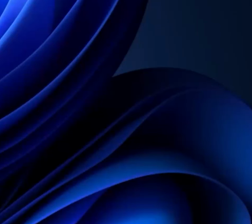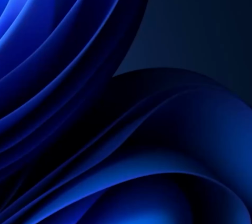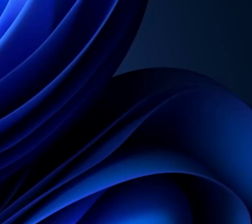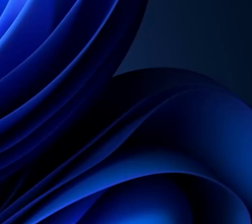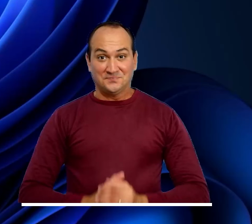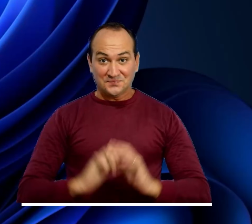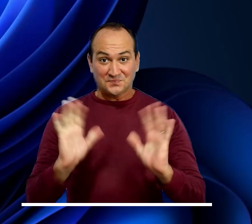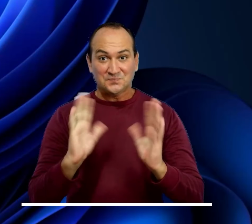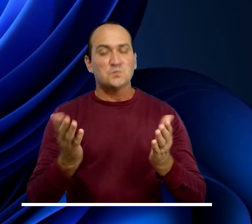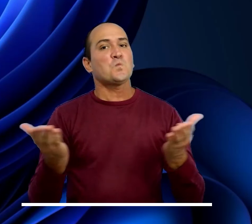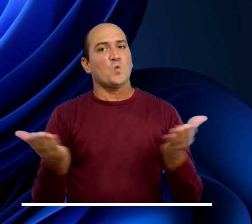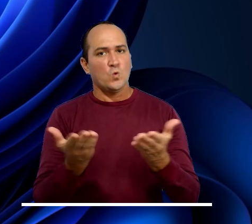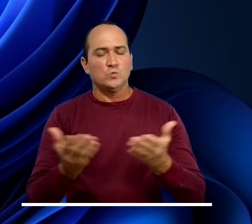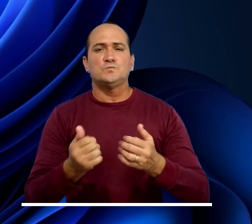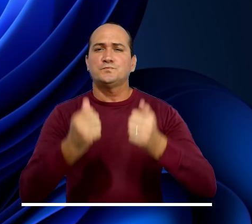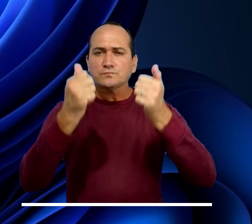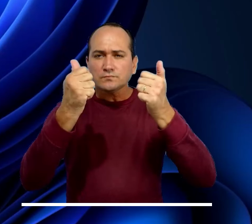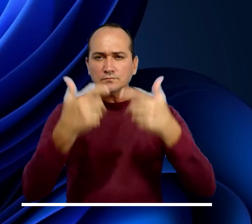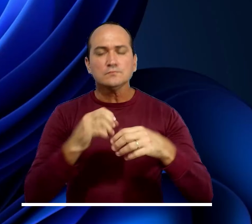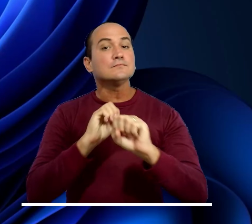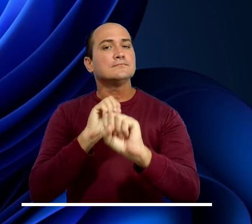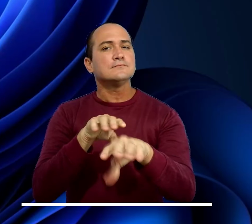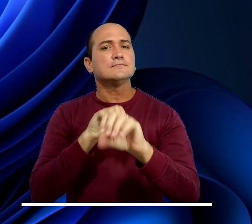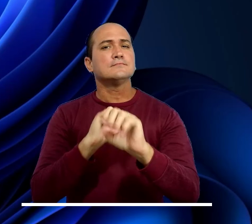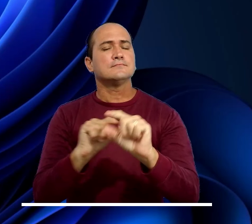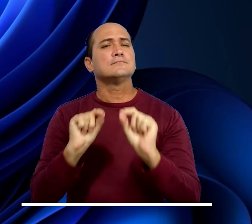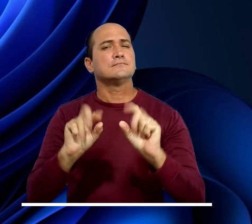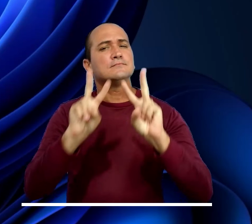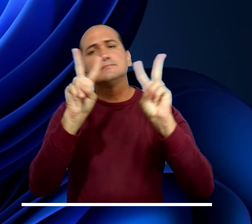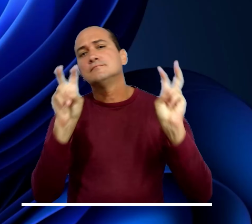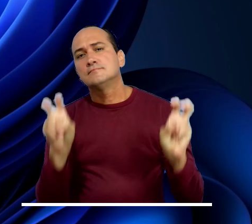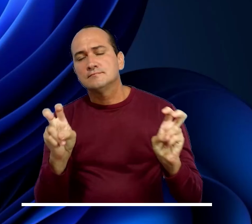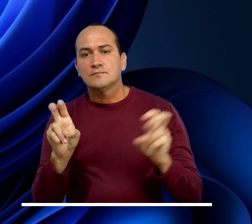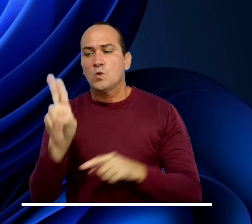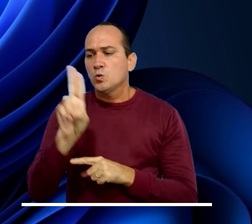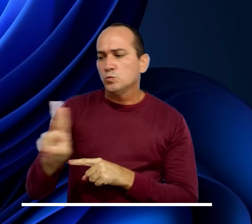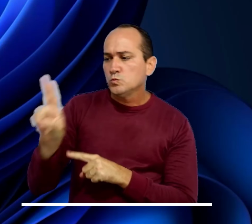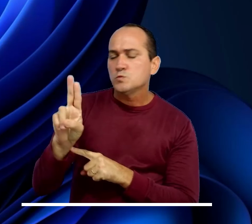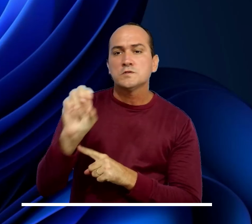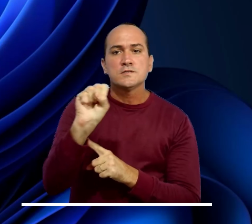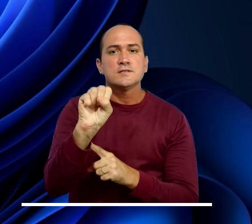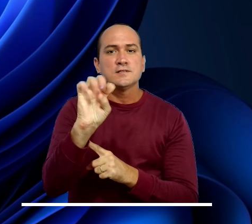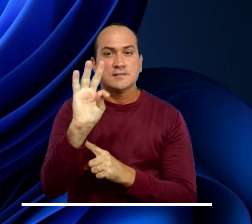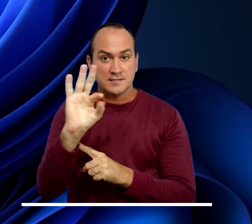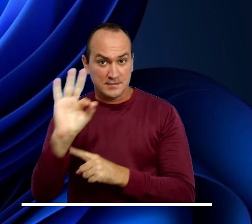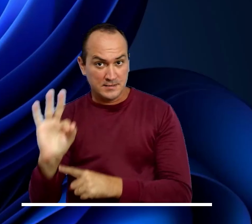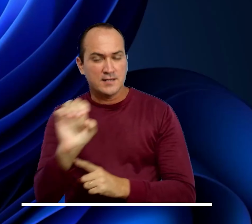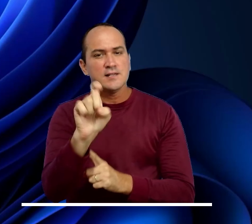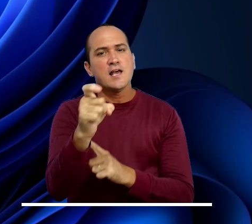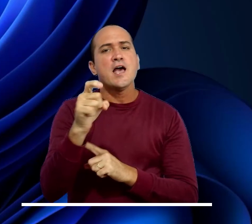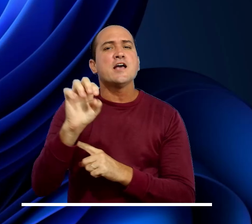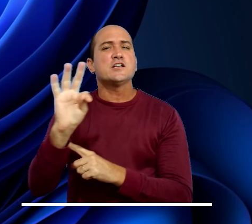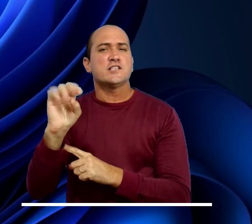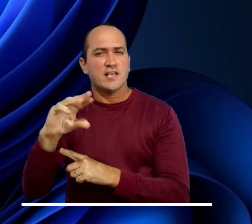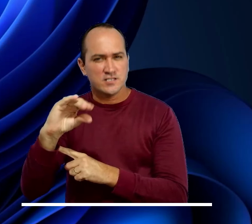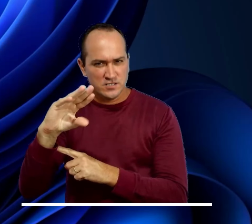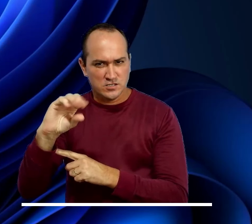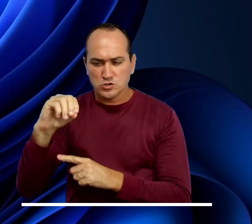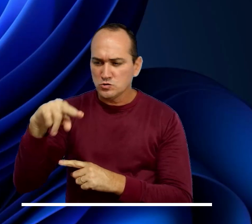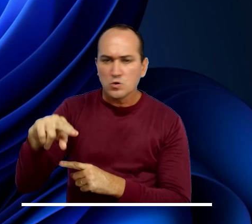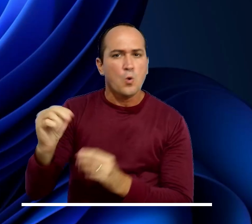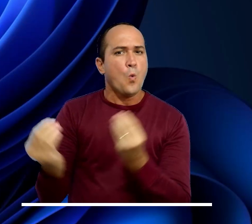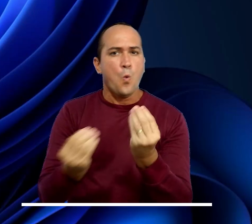Olá pessoal, nessa aula eu vou mostrar para vocês como utilizar o Set Extension e, conforme eu já tinha explicado,